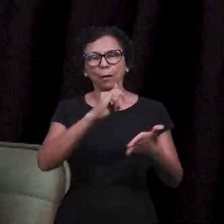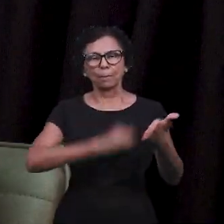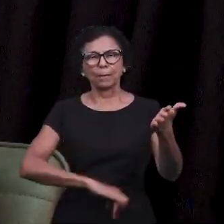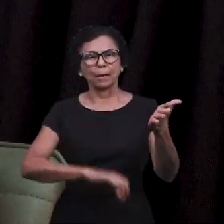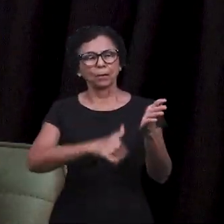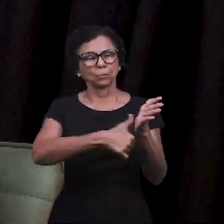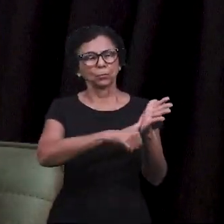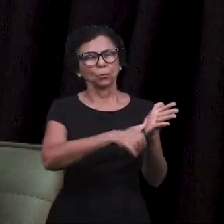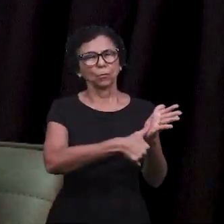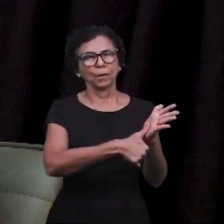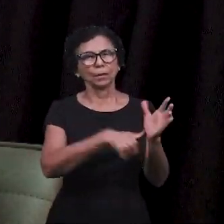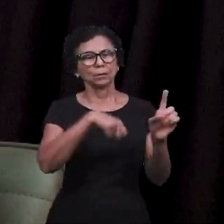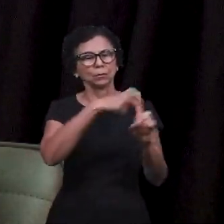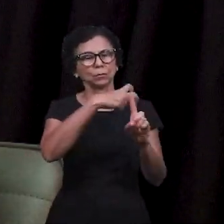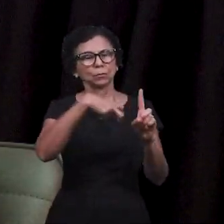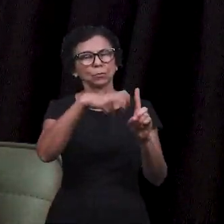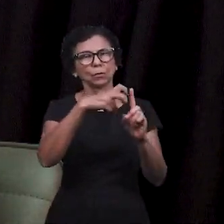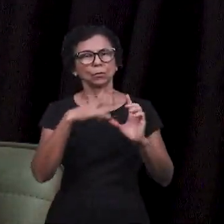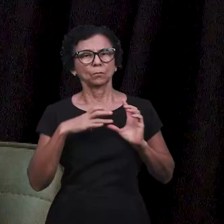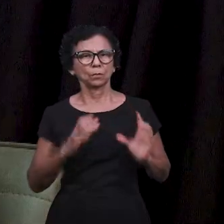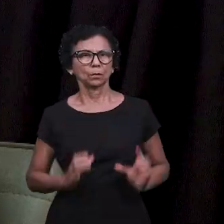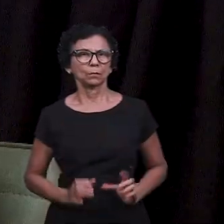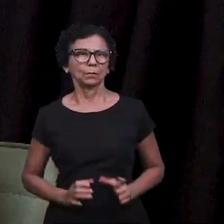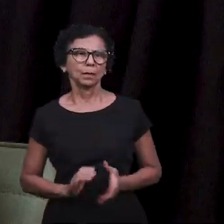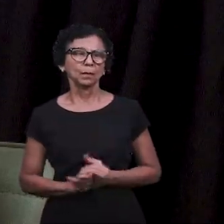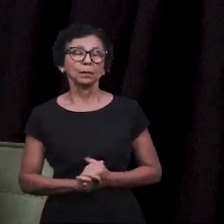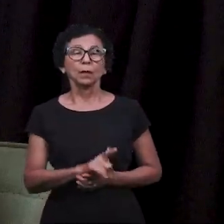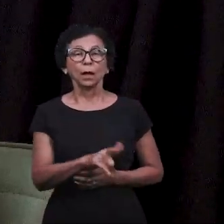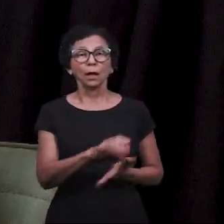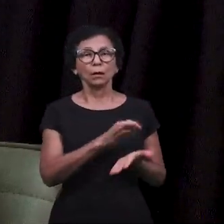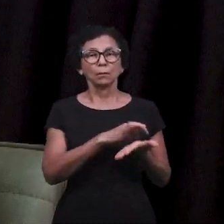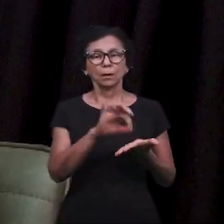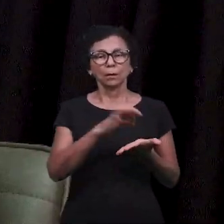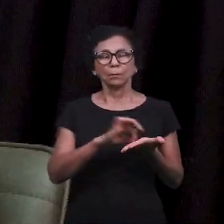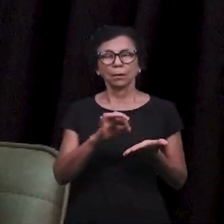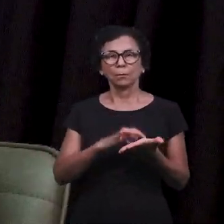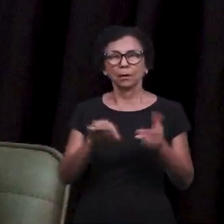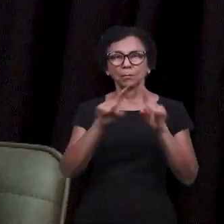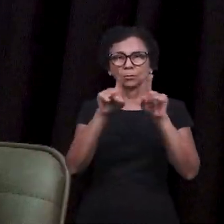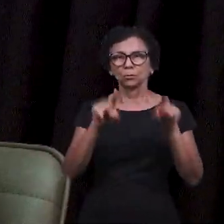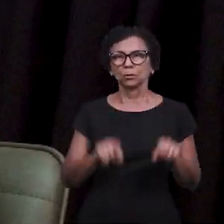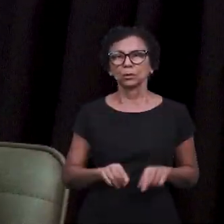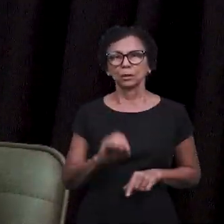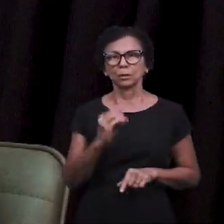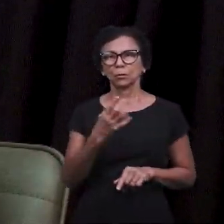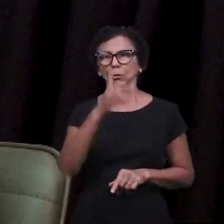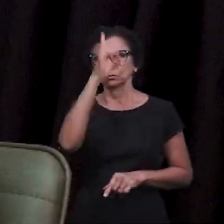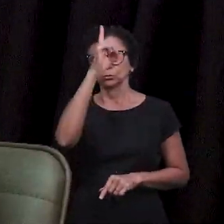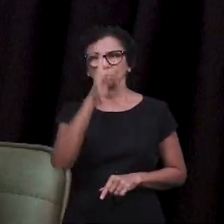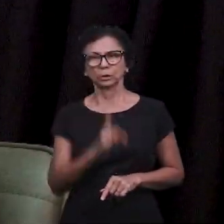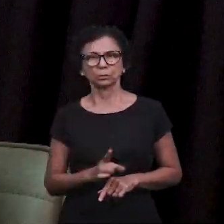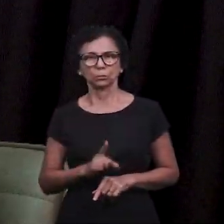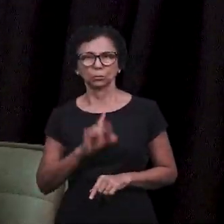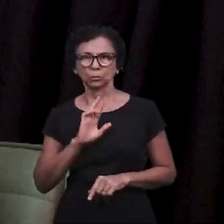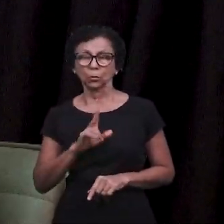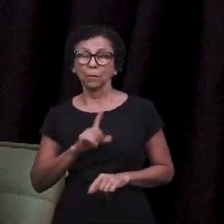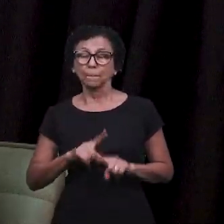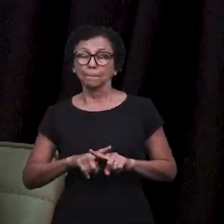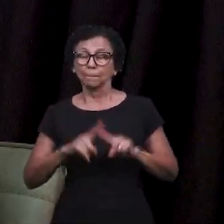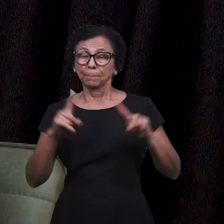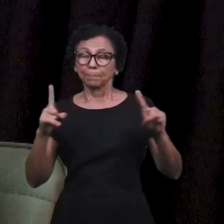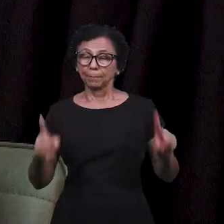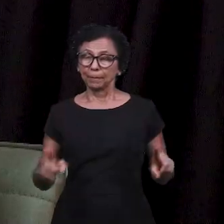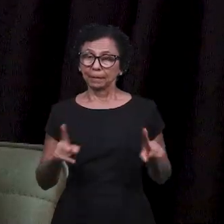documento que será assinado pelo colaborador ou pelos dirigentes. É mais do que isso, é uma transformação da cultura da empresa. Uma cultura